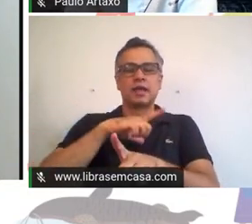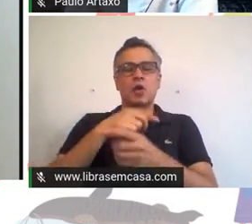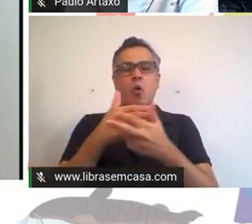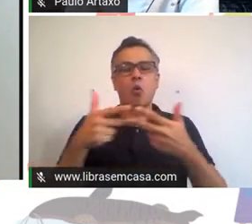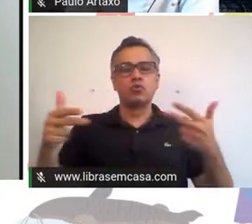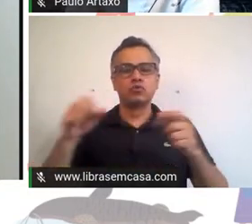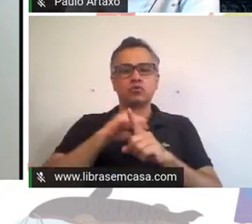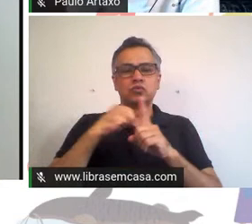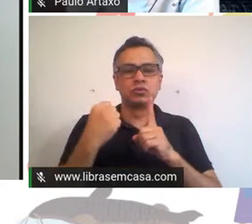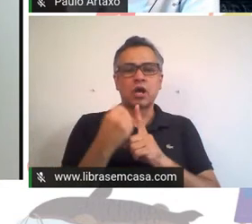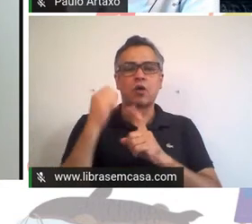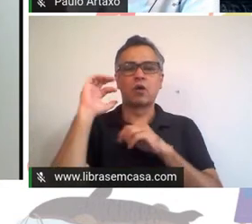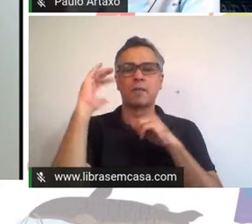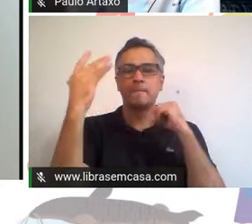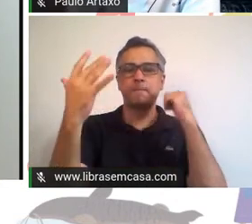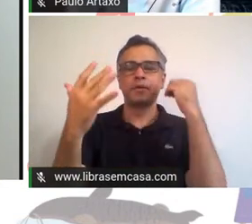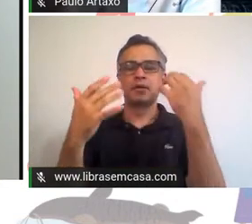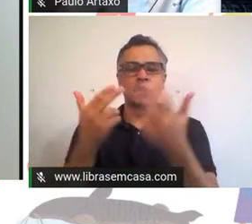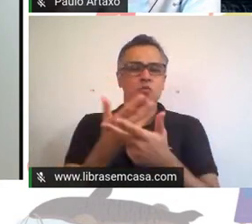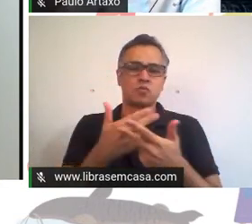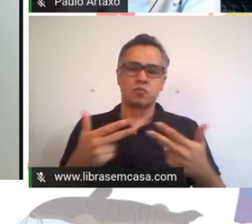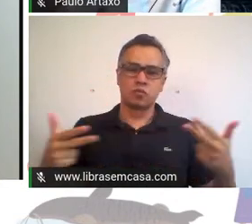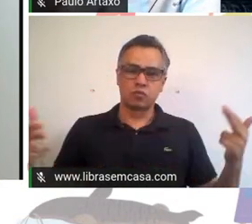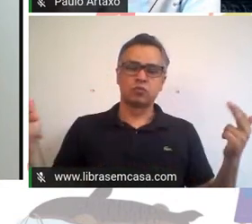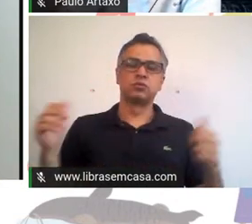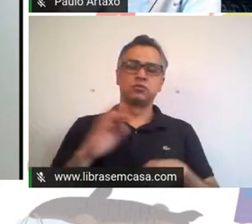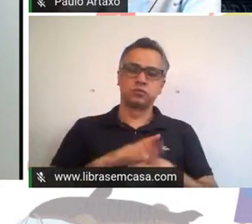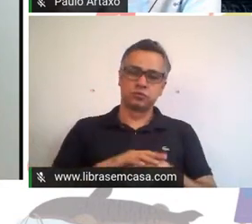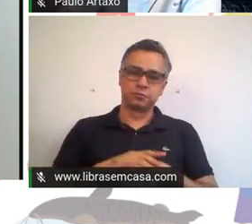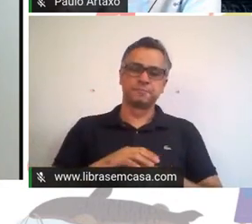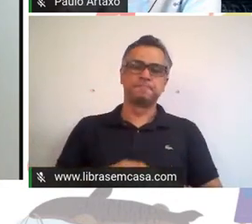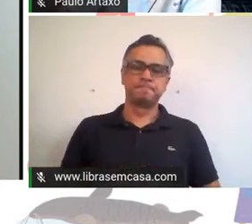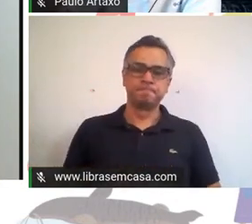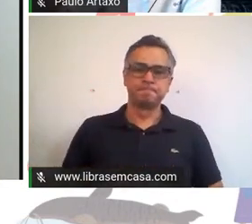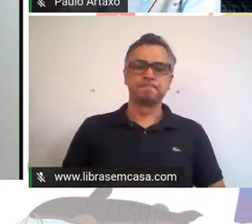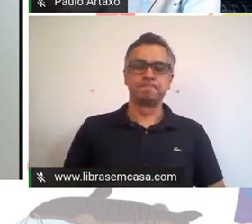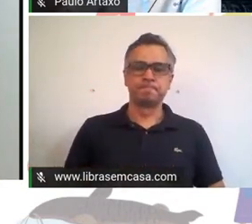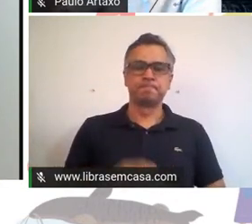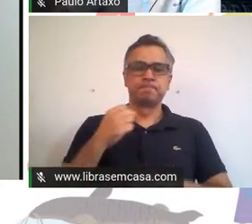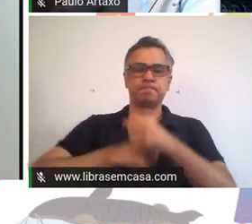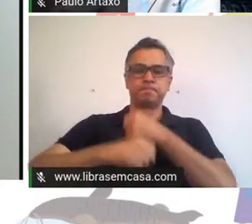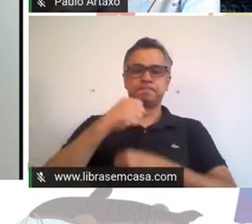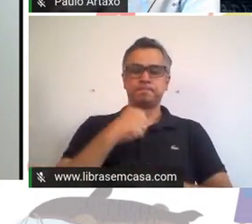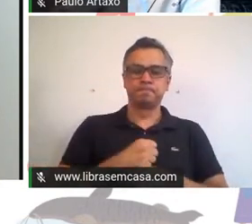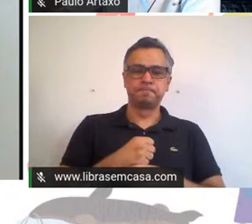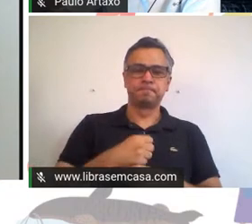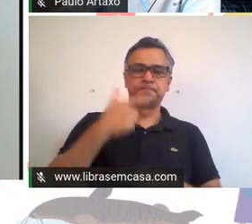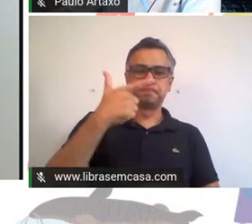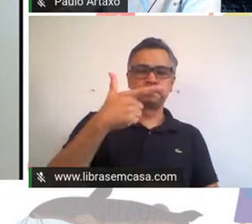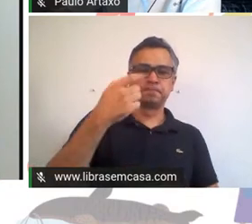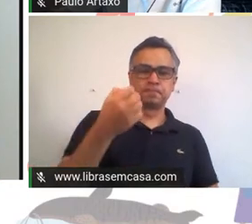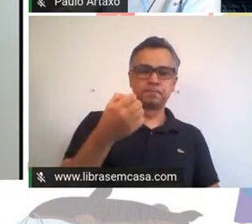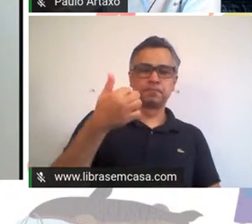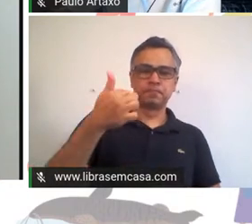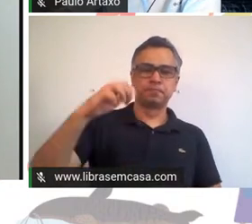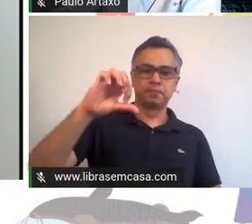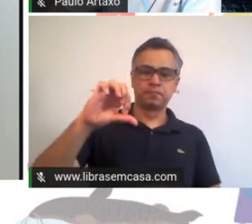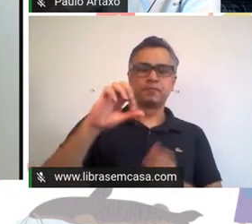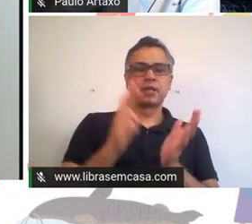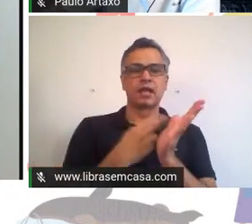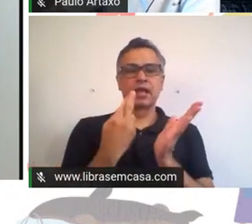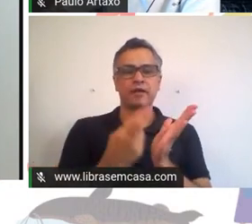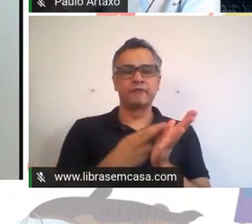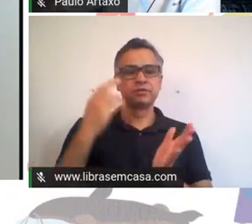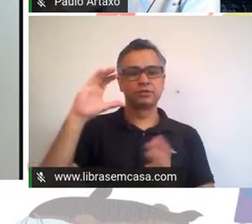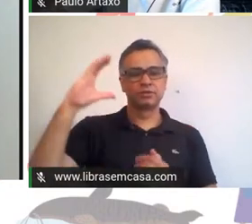determinadas doenças. Esse termo da sindemia global ficou conhecido em 2019, porque a revista científica Lancet publicou um